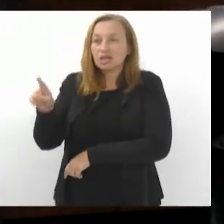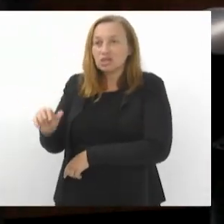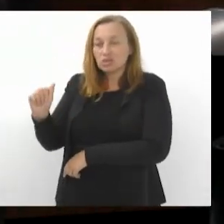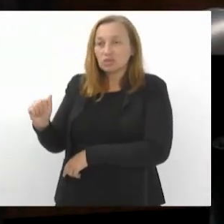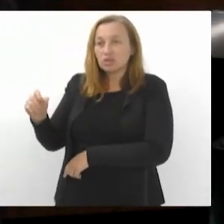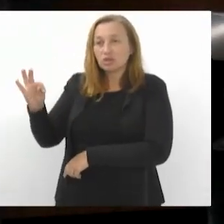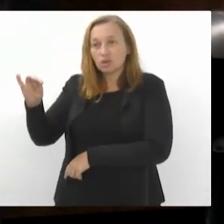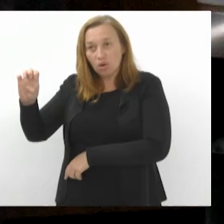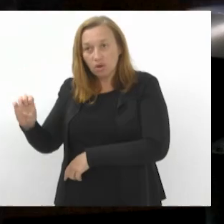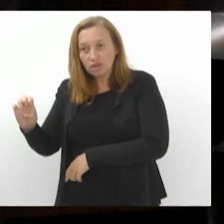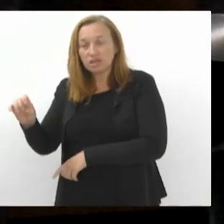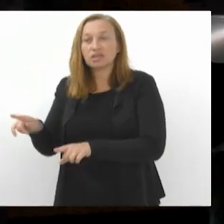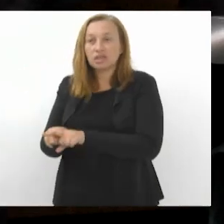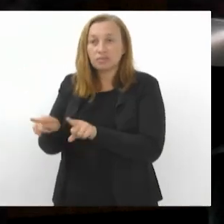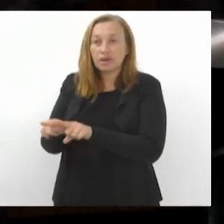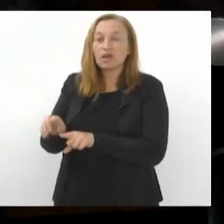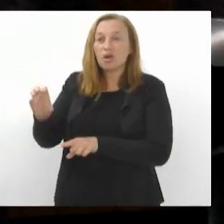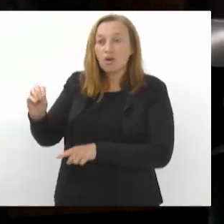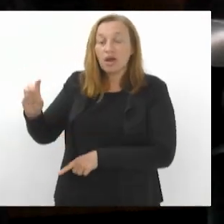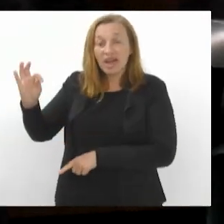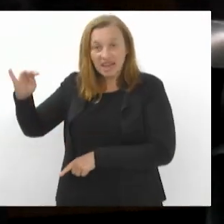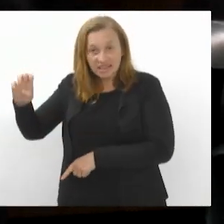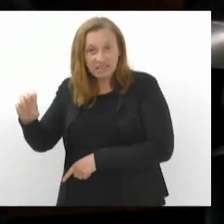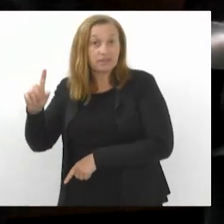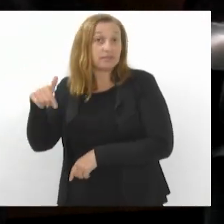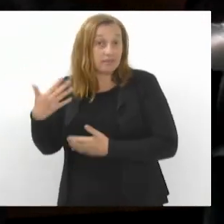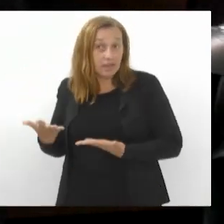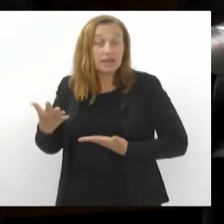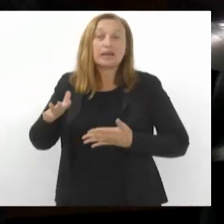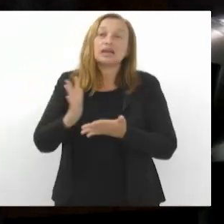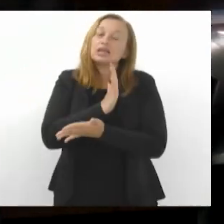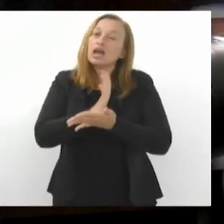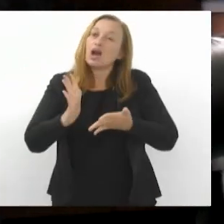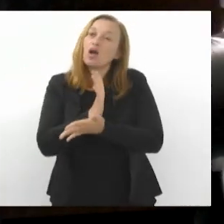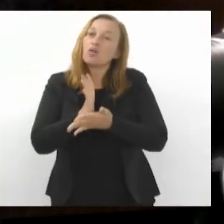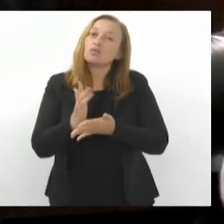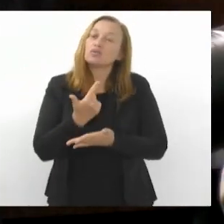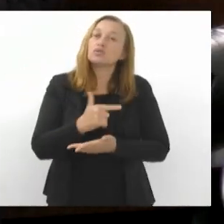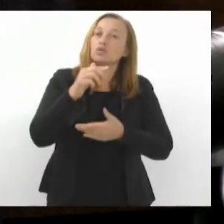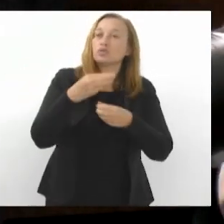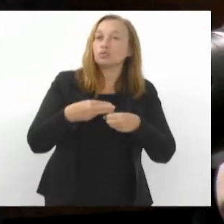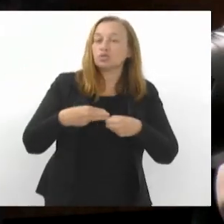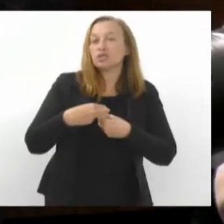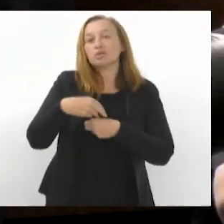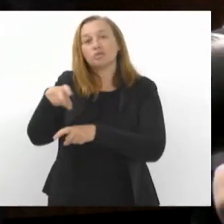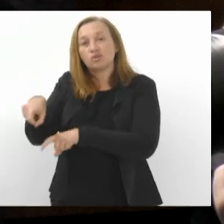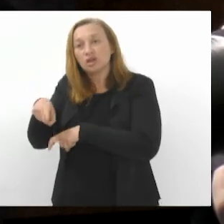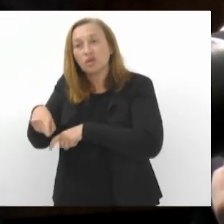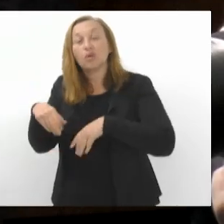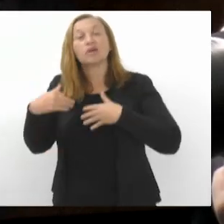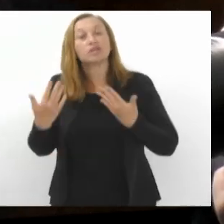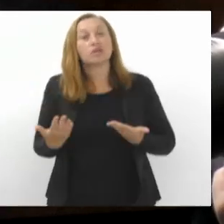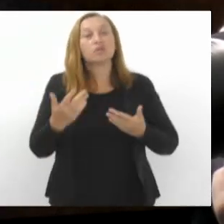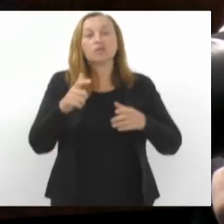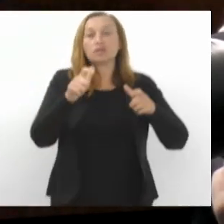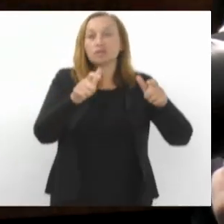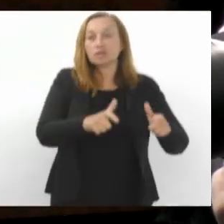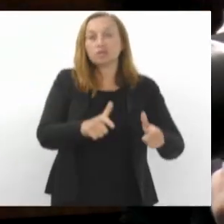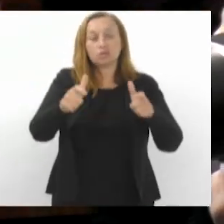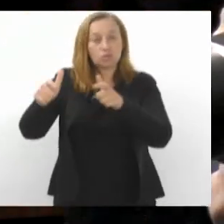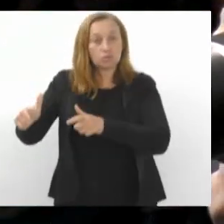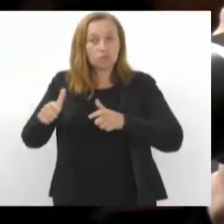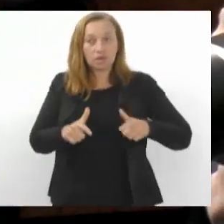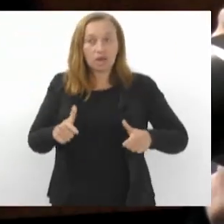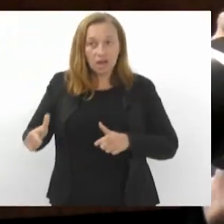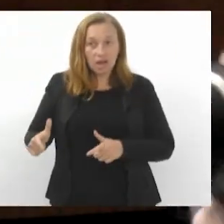Norte e na Zona Oeste, né? Então, bem como em vários municípios do interior. Então, nesses locais,